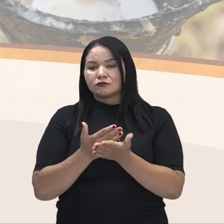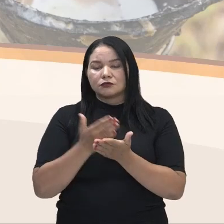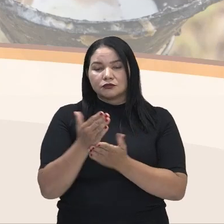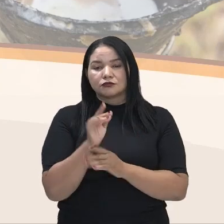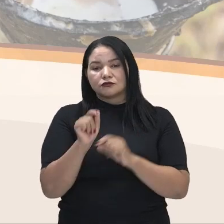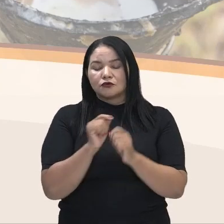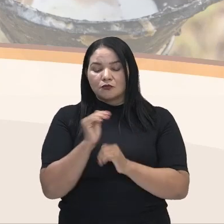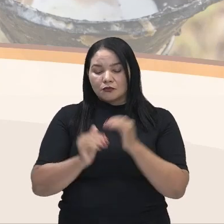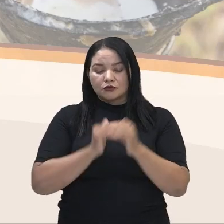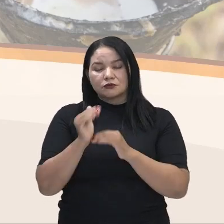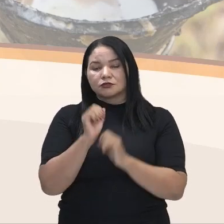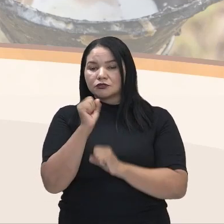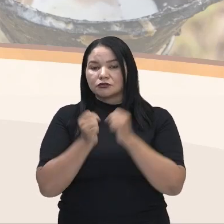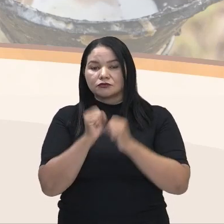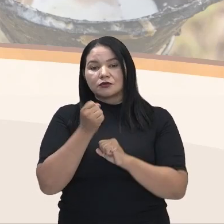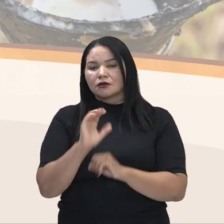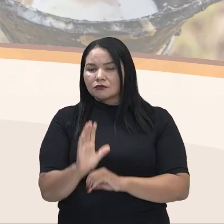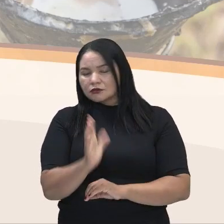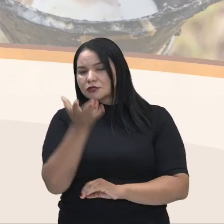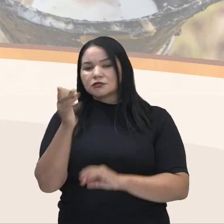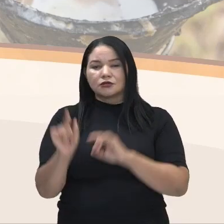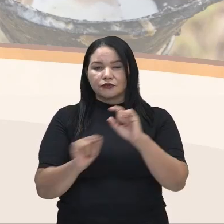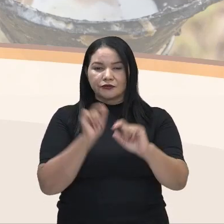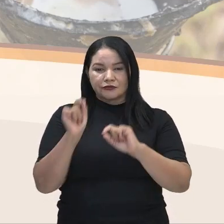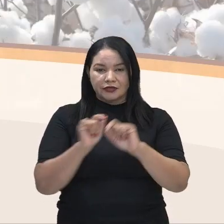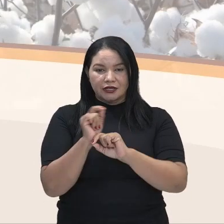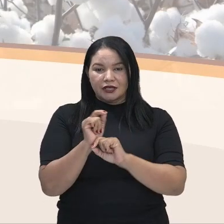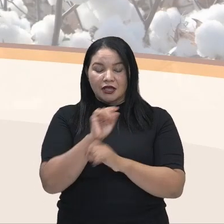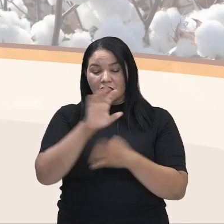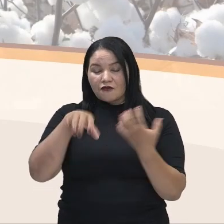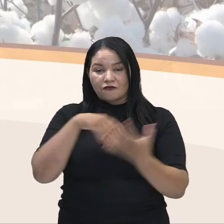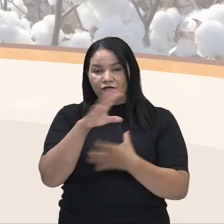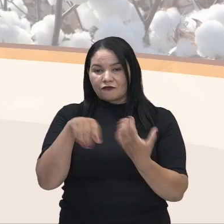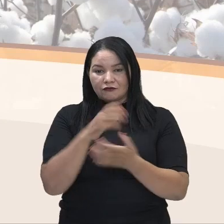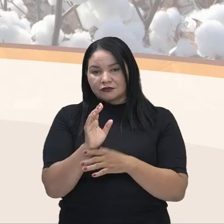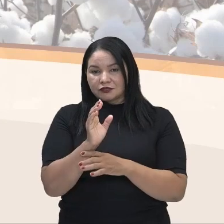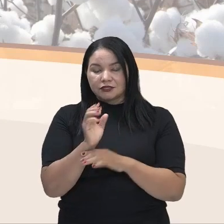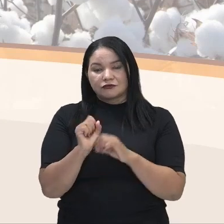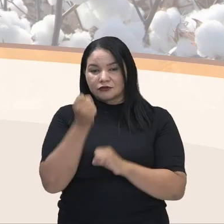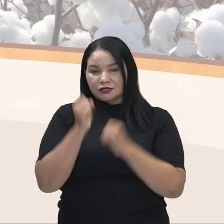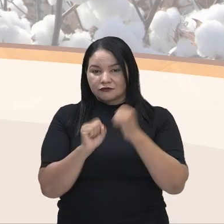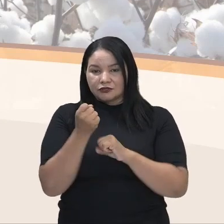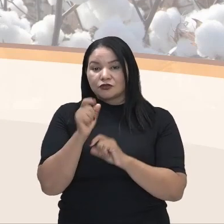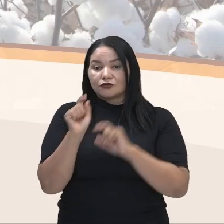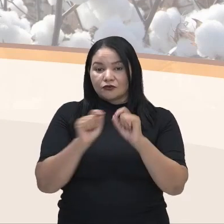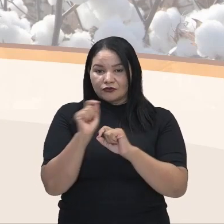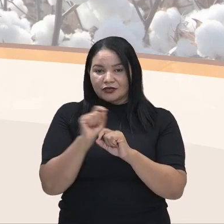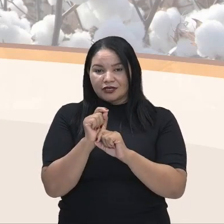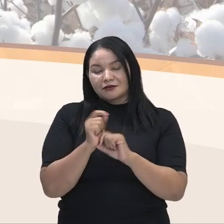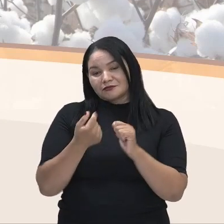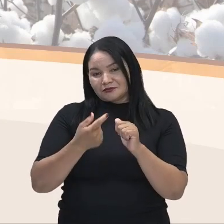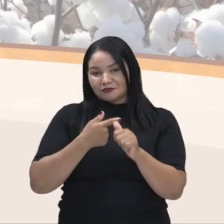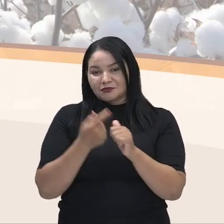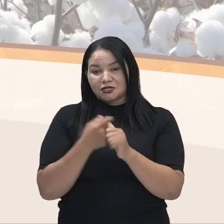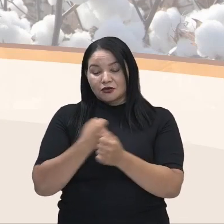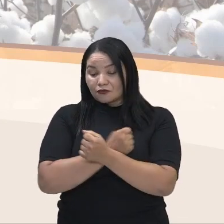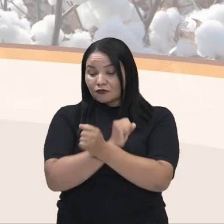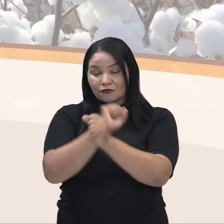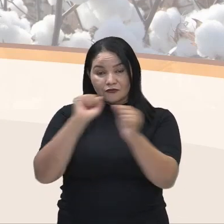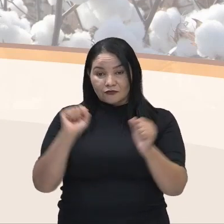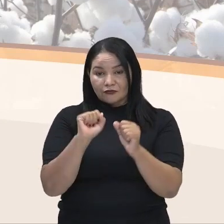o que houve antes de acontecer essa evolução industrial vai ser justamente a abolição da escravidão